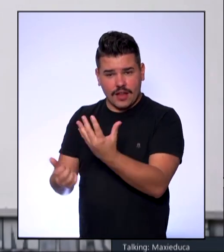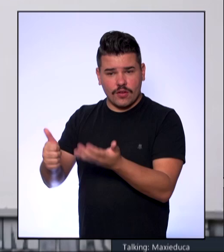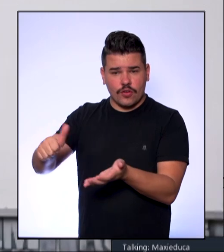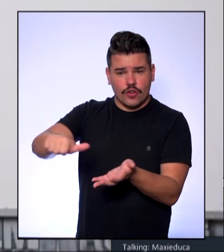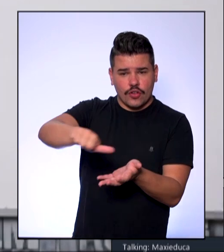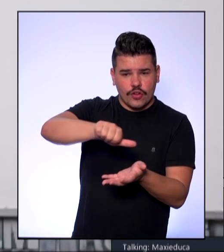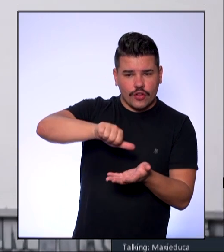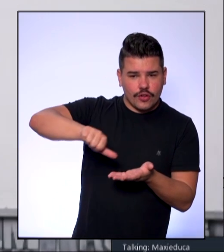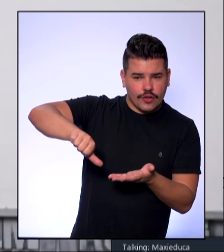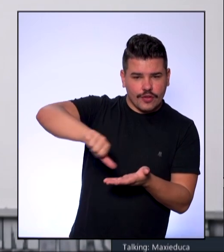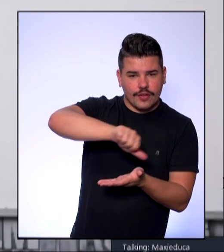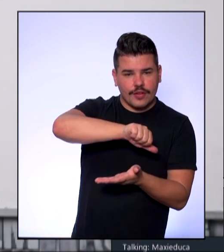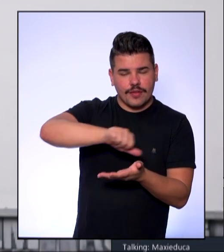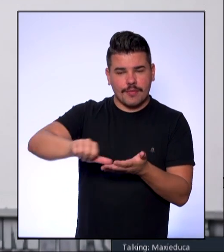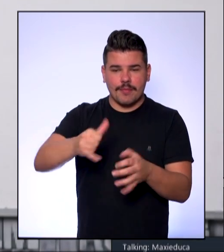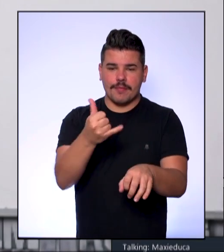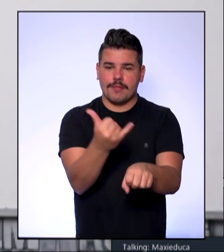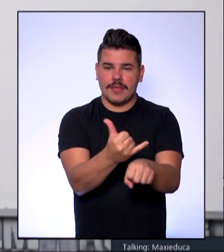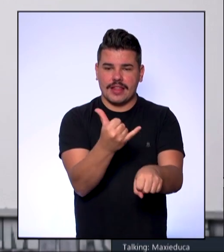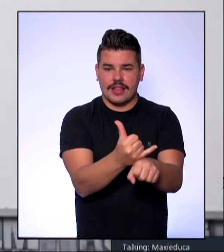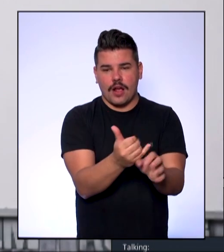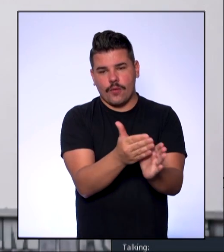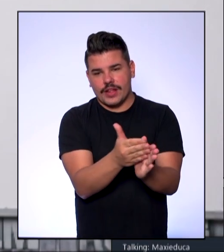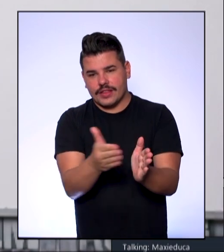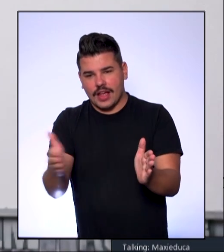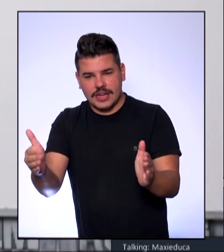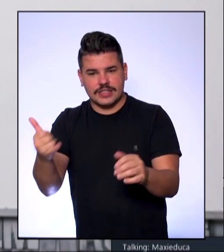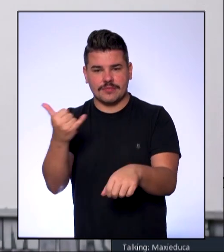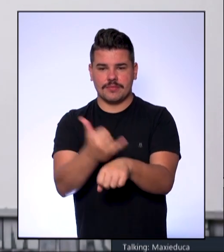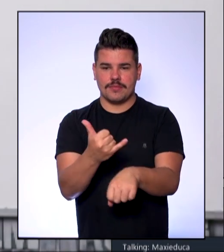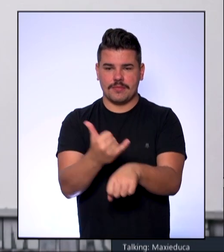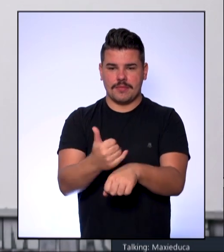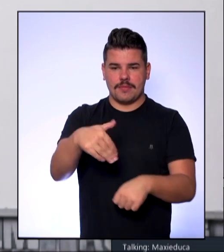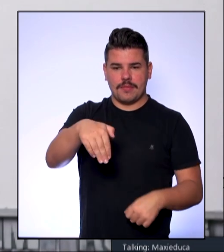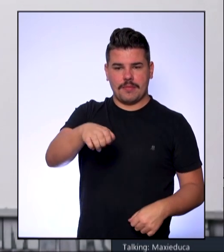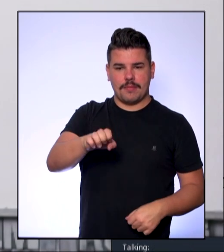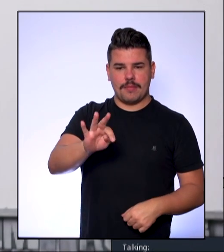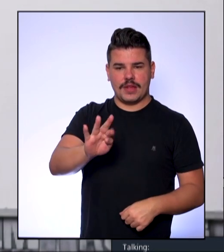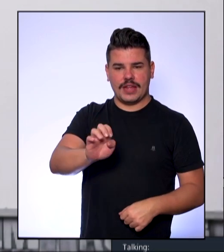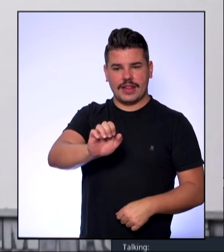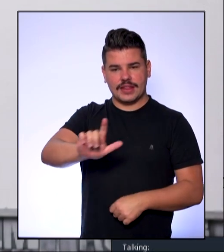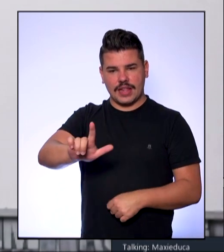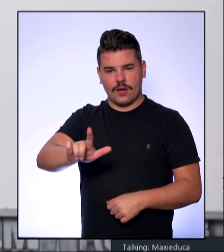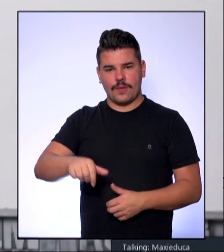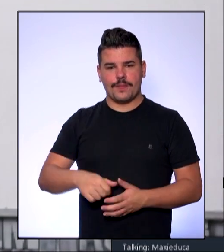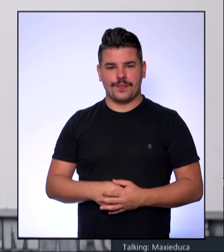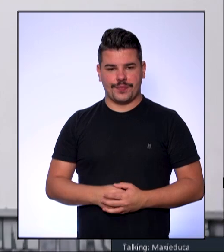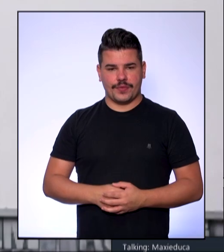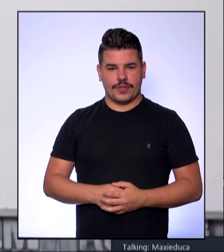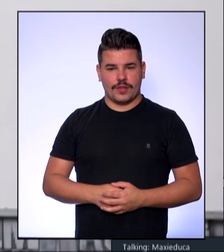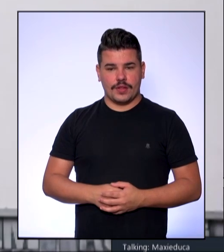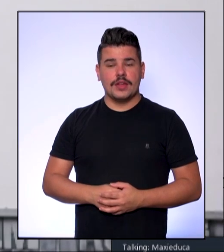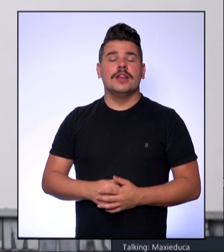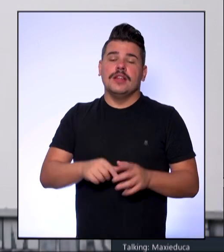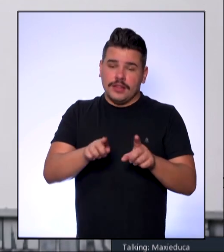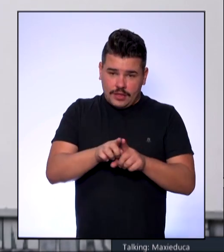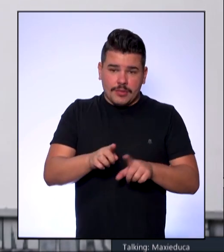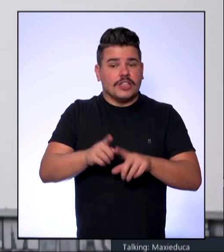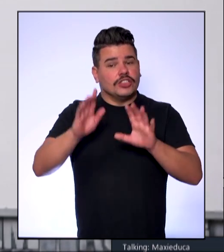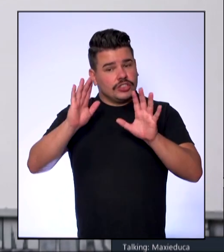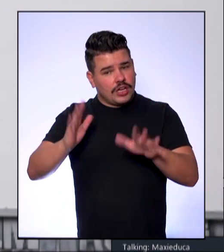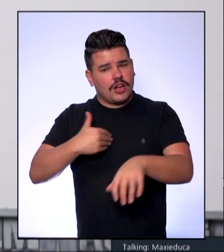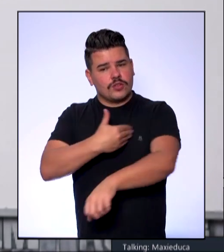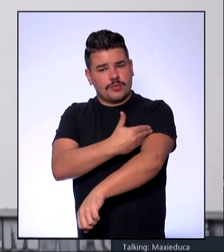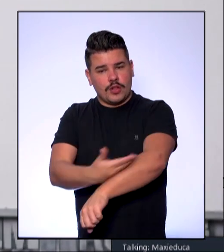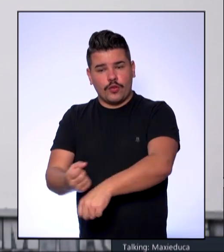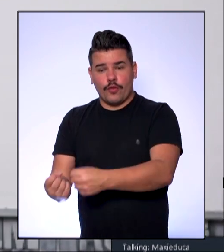Larissa, eu tenho que demarcar aqui que eu tenho o efetivo domínio do fogo, que